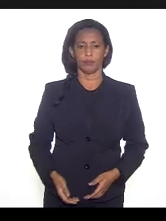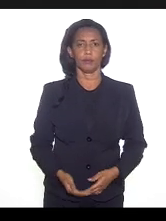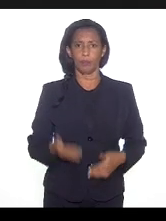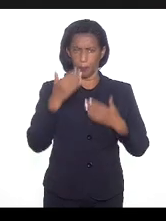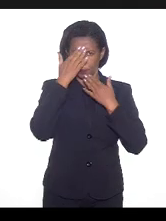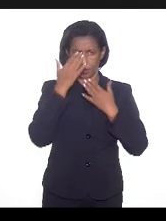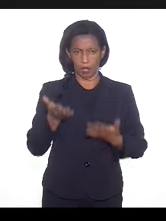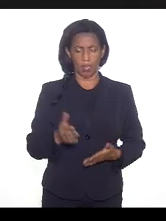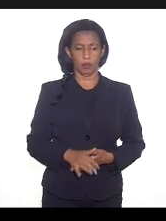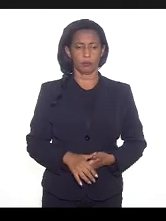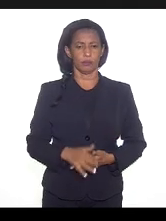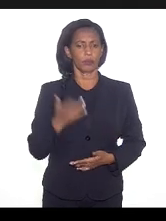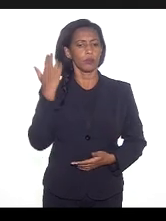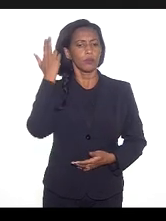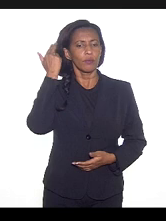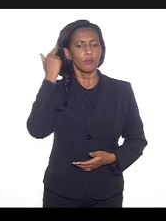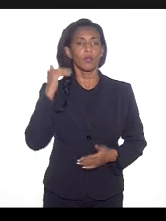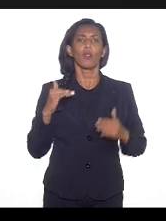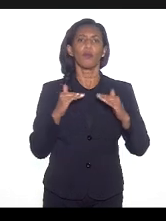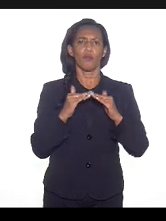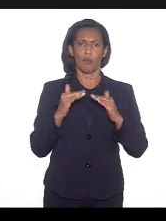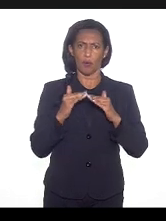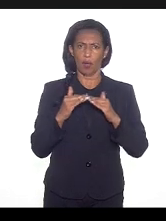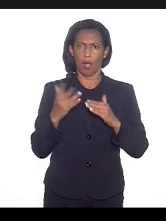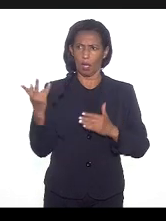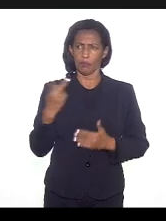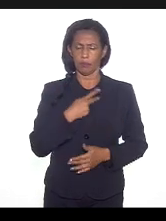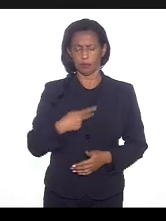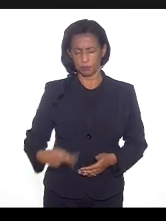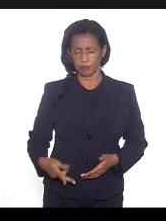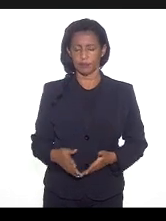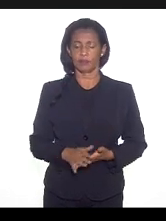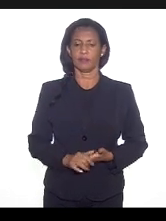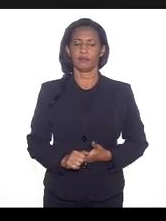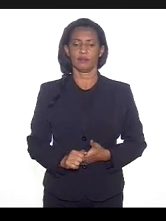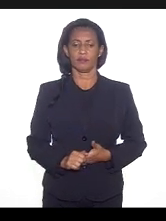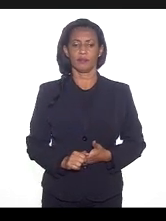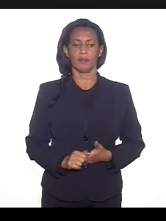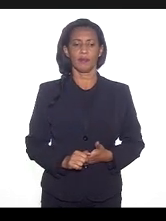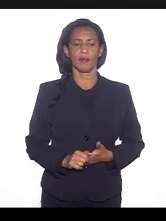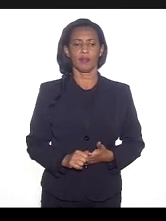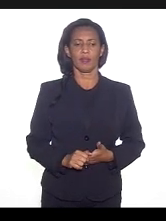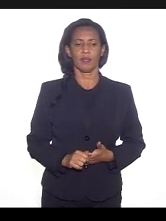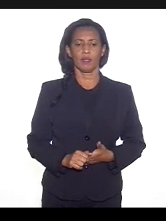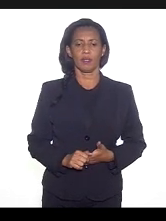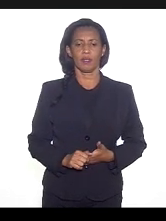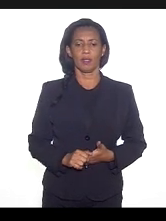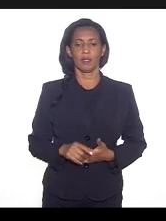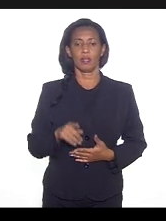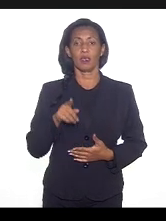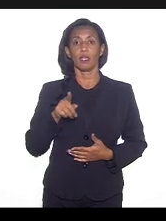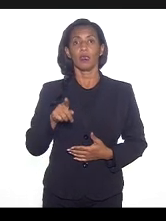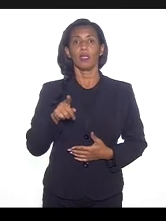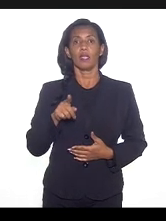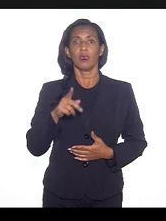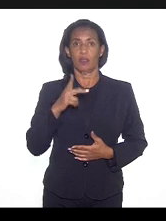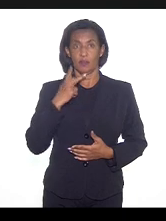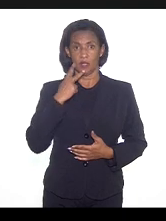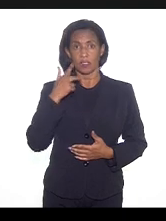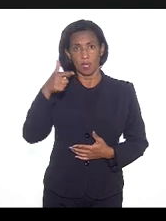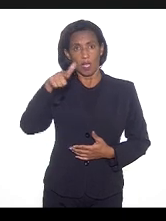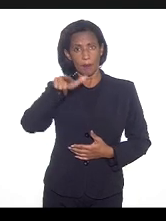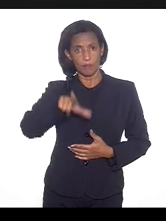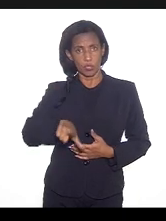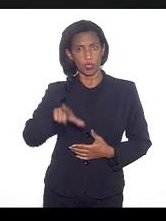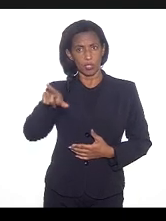Obrigado. Deputado Eleomar Coelho. Favorável, presidente. Obrigado. Essa questão apontada pela deputada Marta Rocha vai se repetir